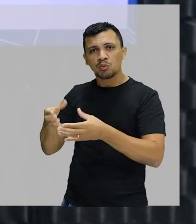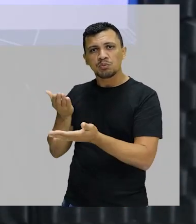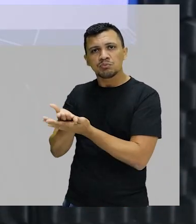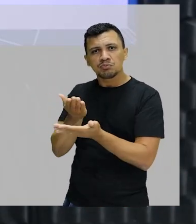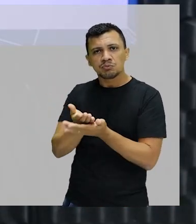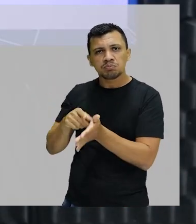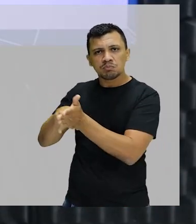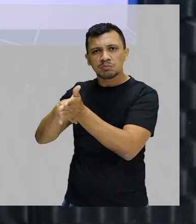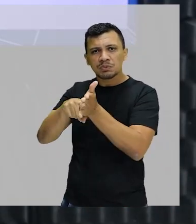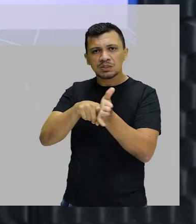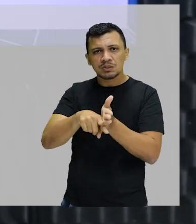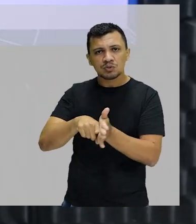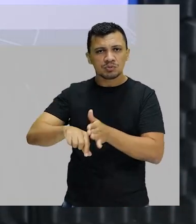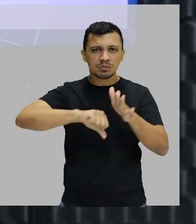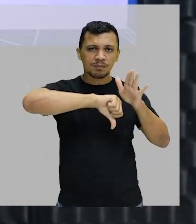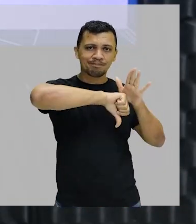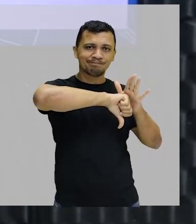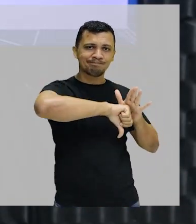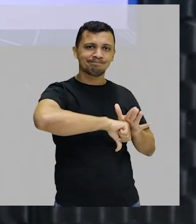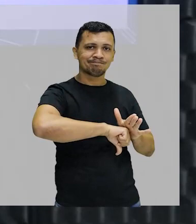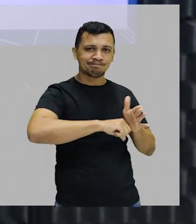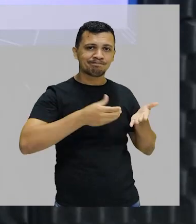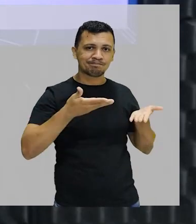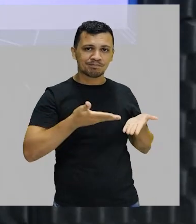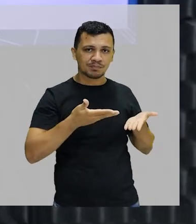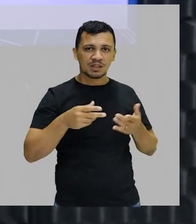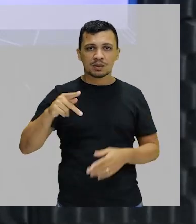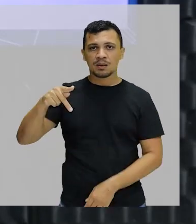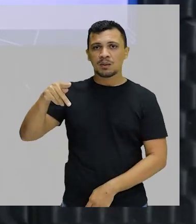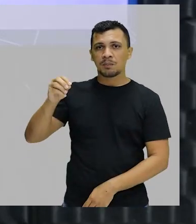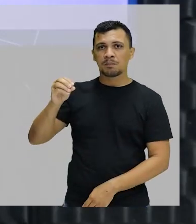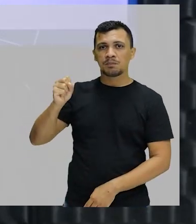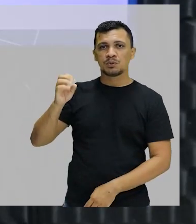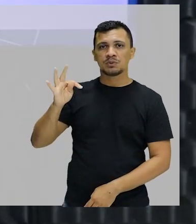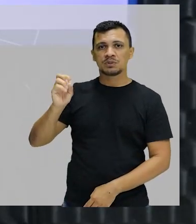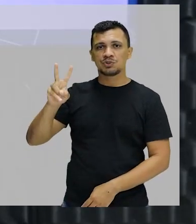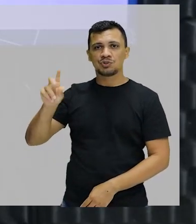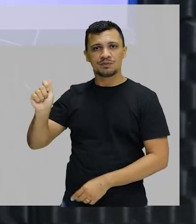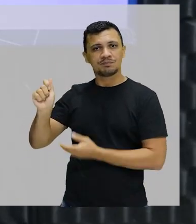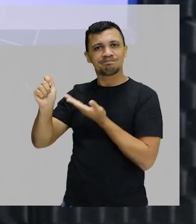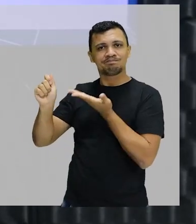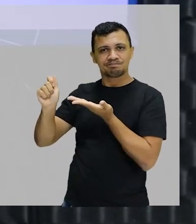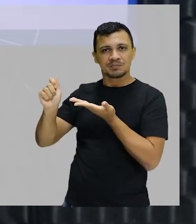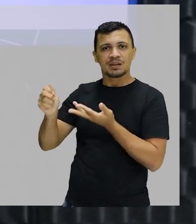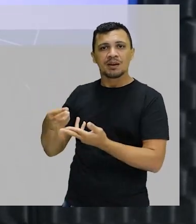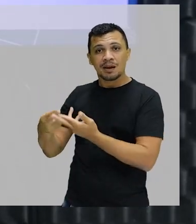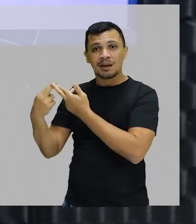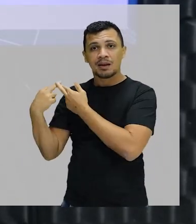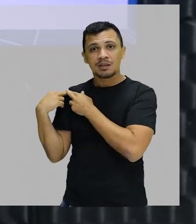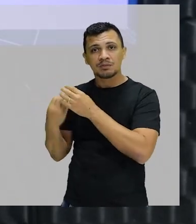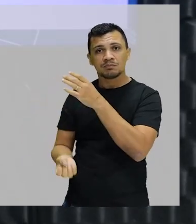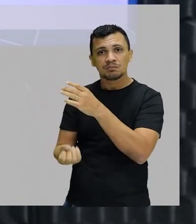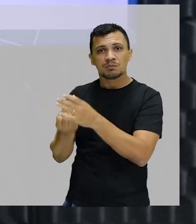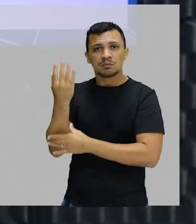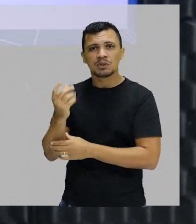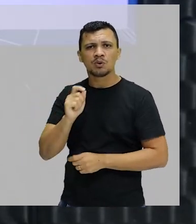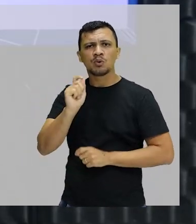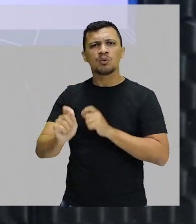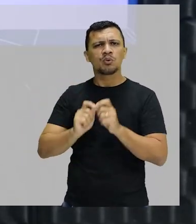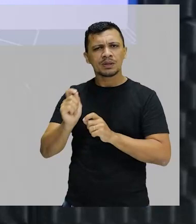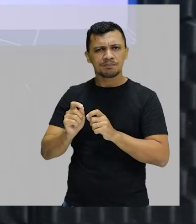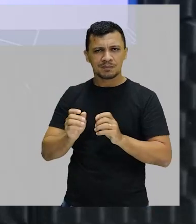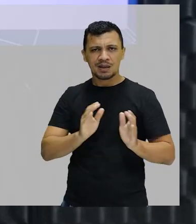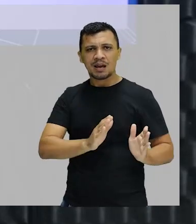de Criminologia, ou simplesmente Escola Positiva, responsável, portanto, por inaugurar a etapa científica